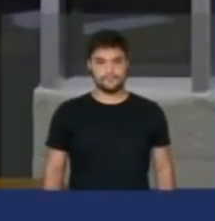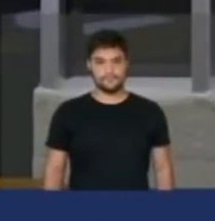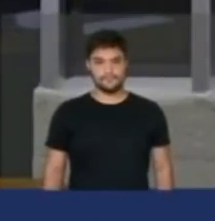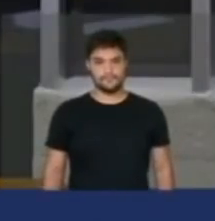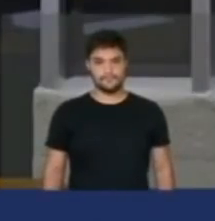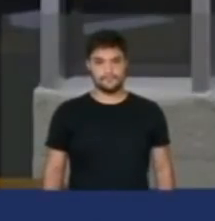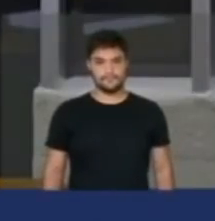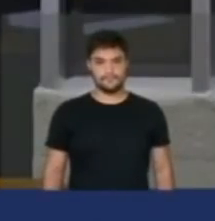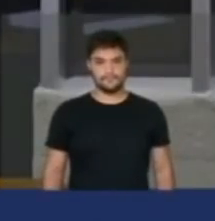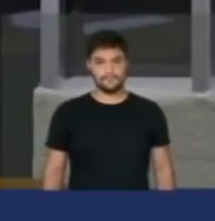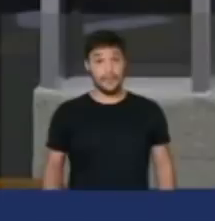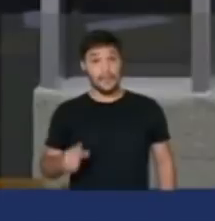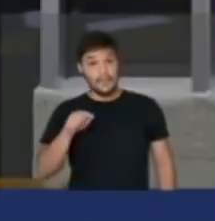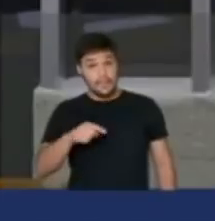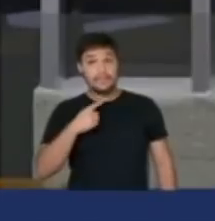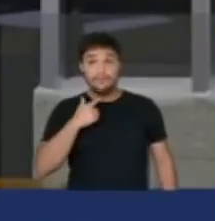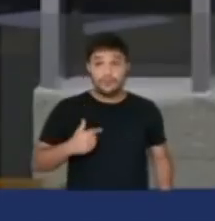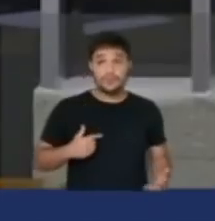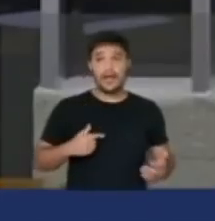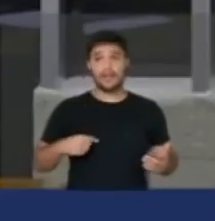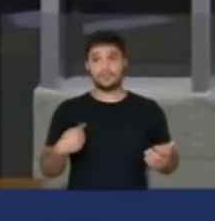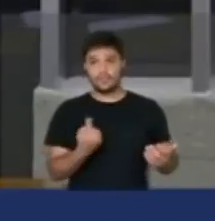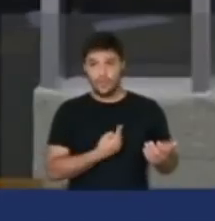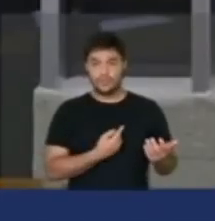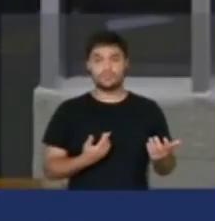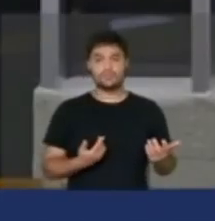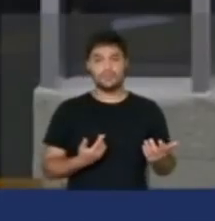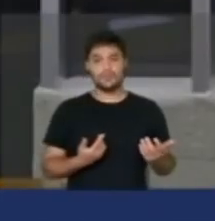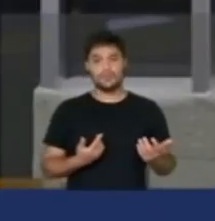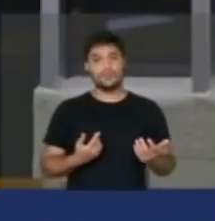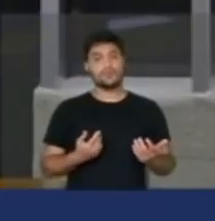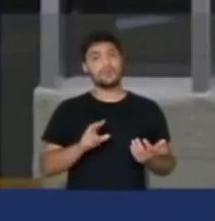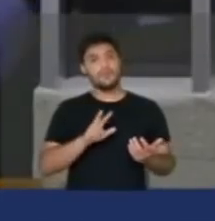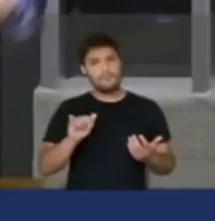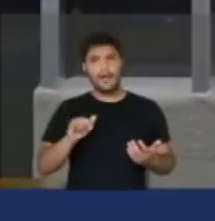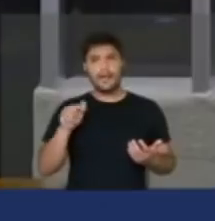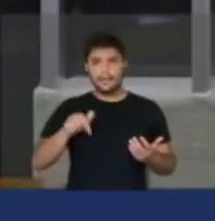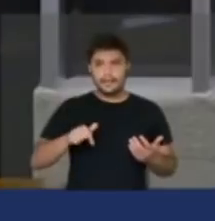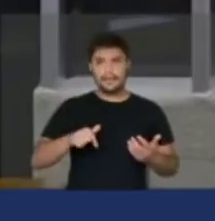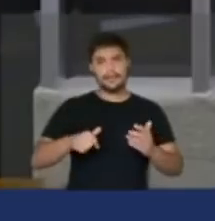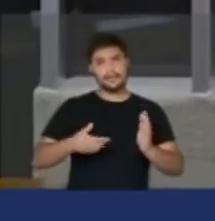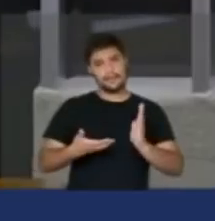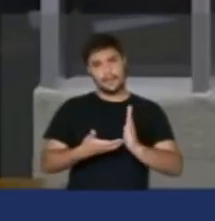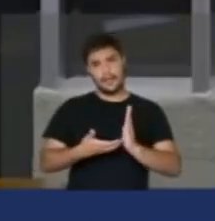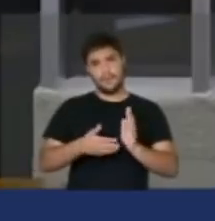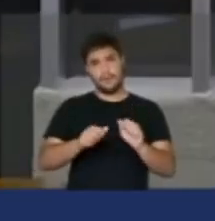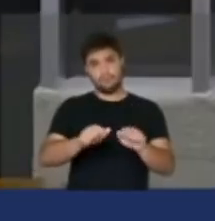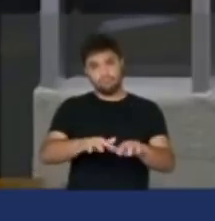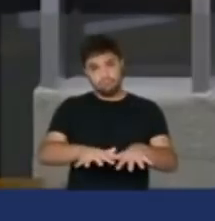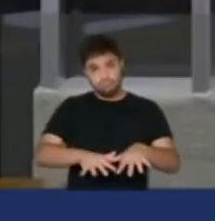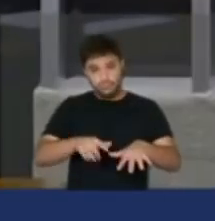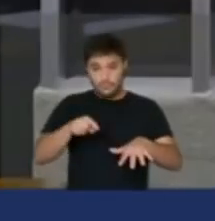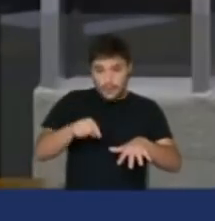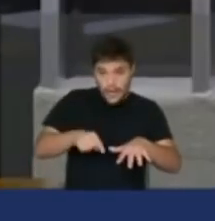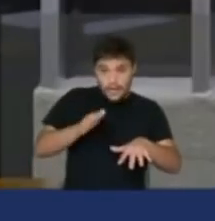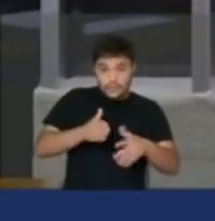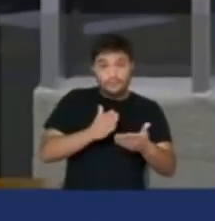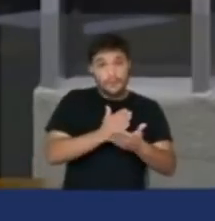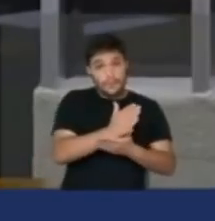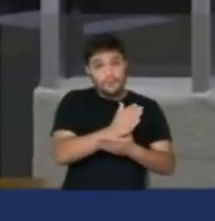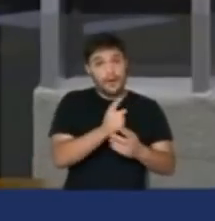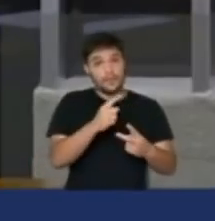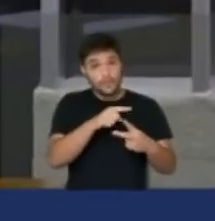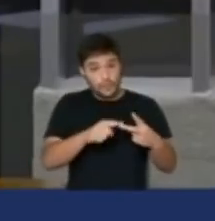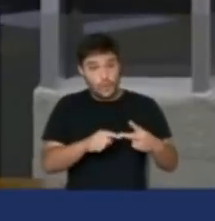Esse é o nosso desejo, presidente. Conclua, por favor. Nós venhamos trazer aqui para essa casa, aqui para o plenário, que já foi aprovado em duas